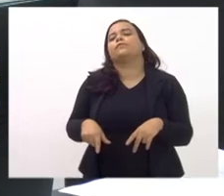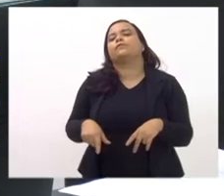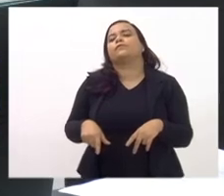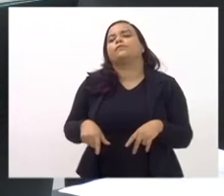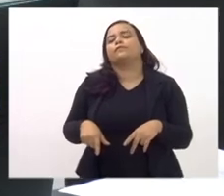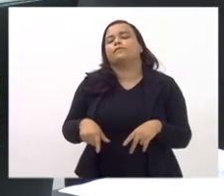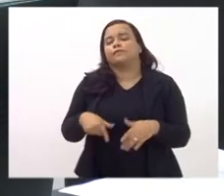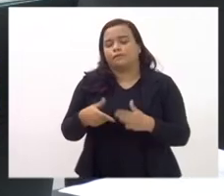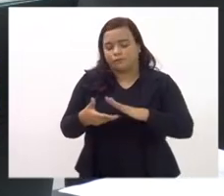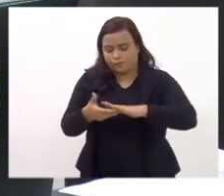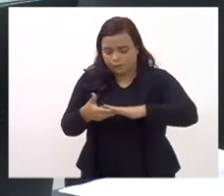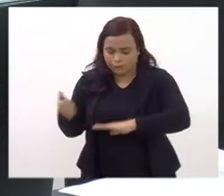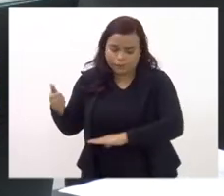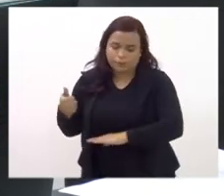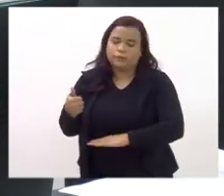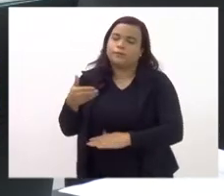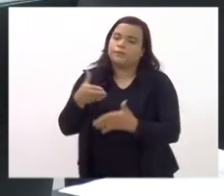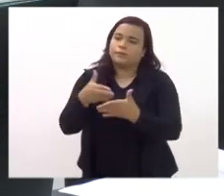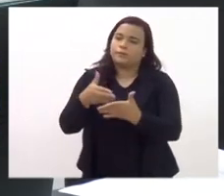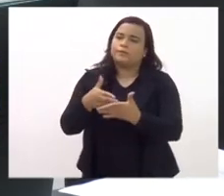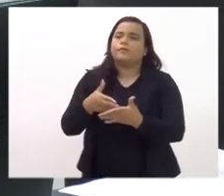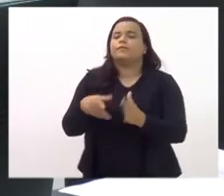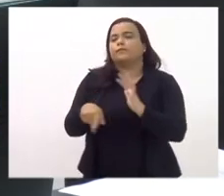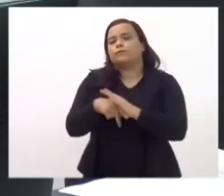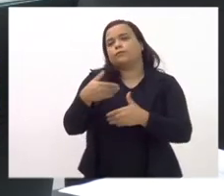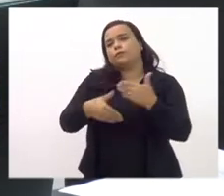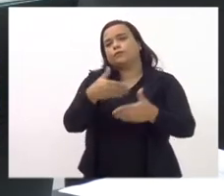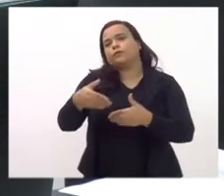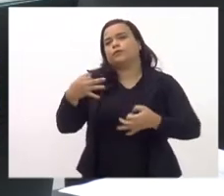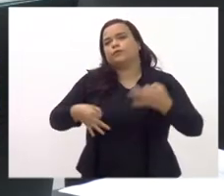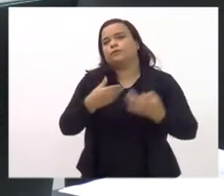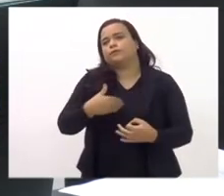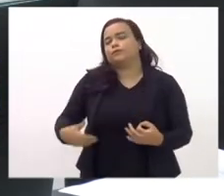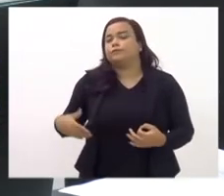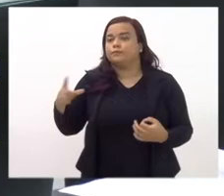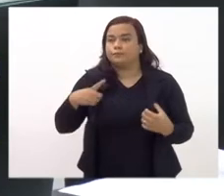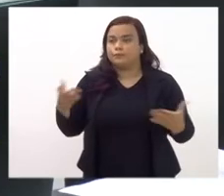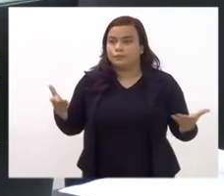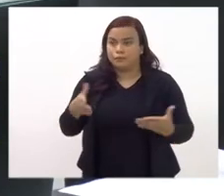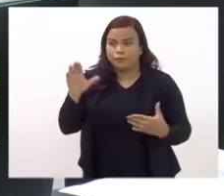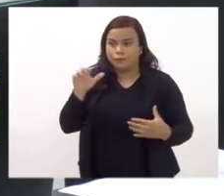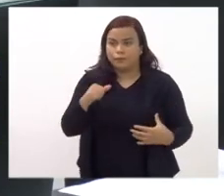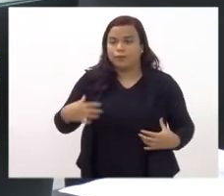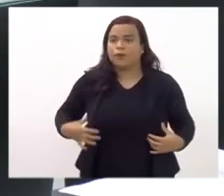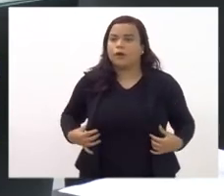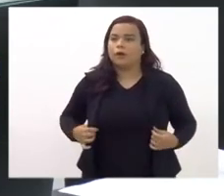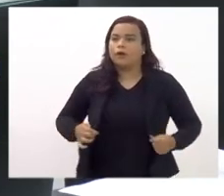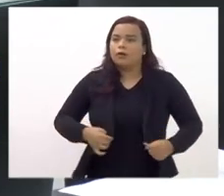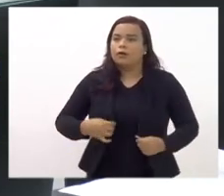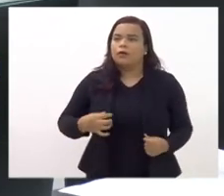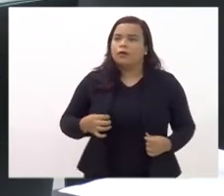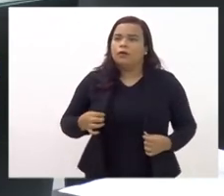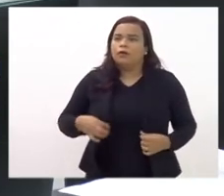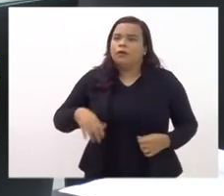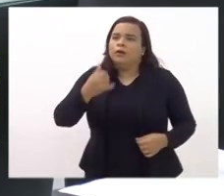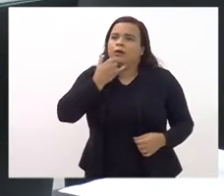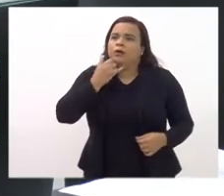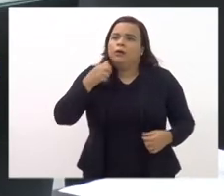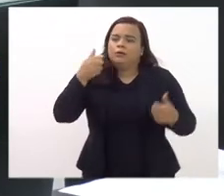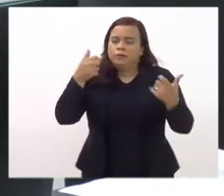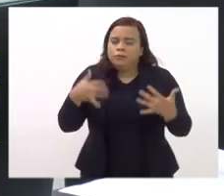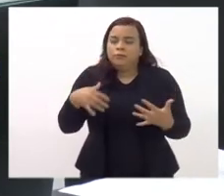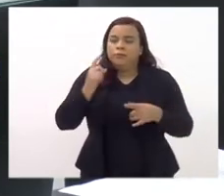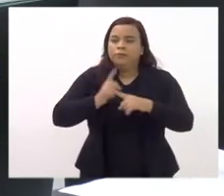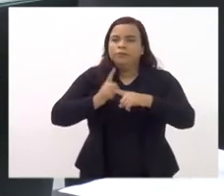gente está vivenciando hoje aqui nessa audiência pública. Então, agora eu quero chamar para fazer uso da palavra o Hugo Silva. Só fiz esse comentário